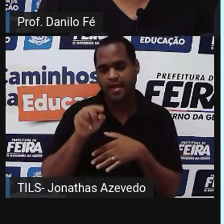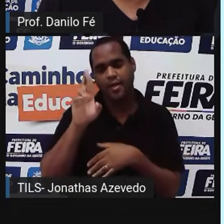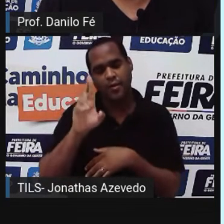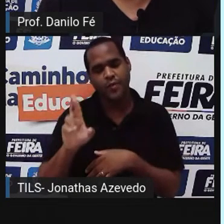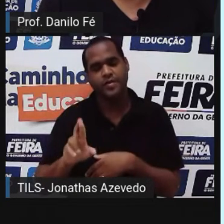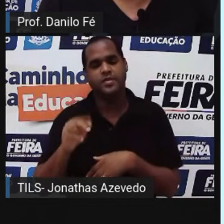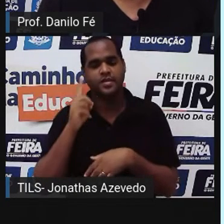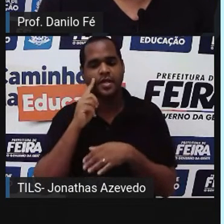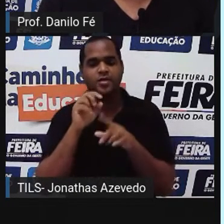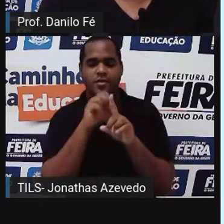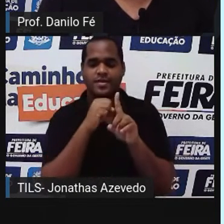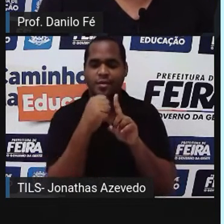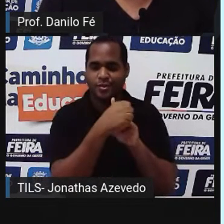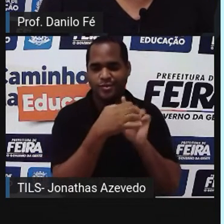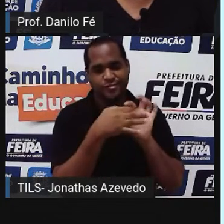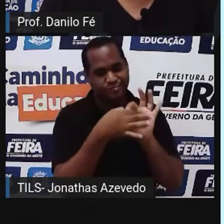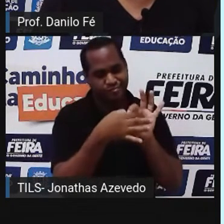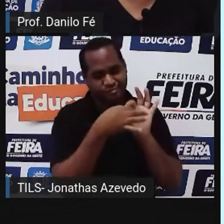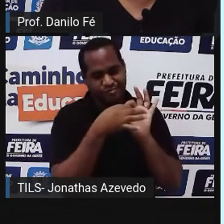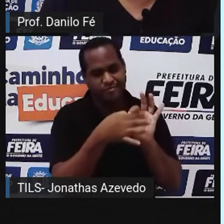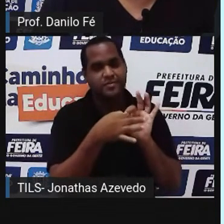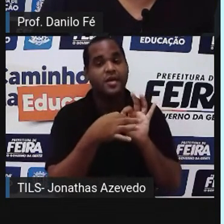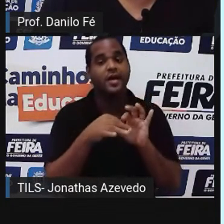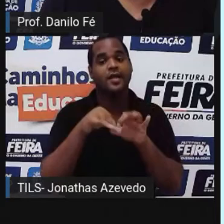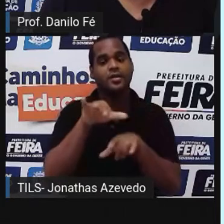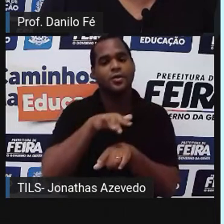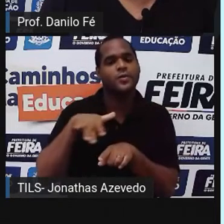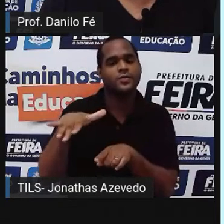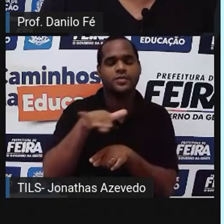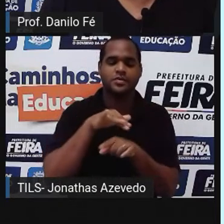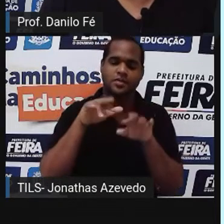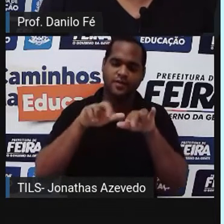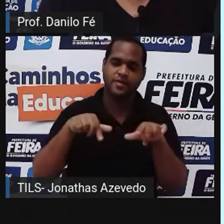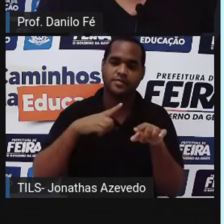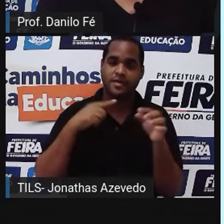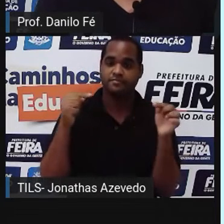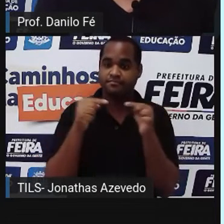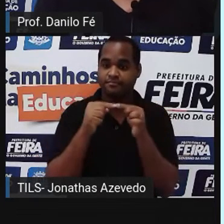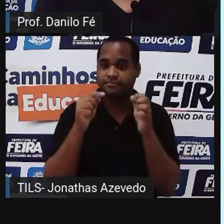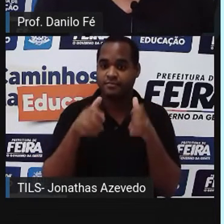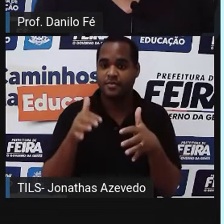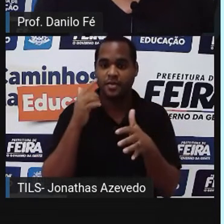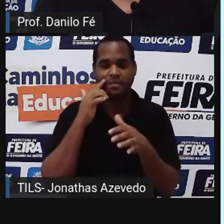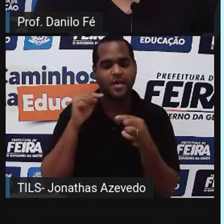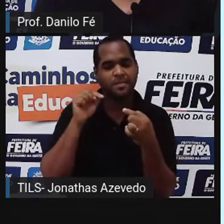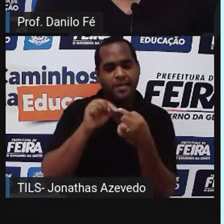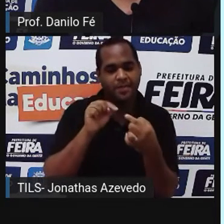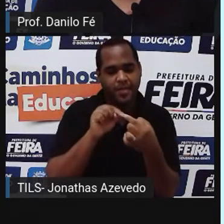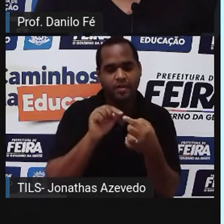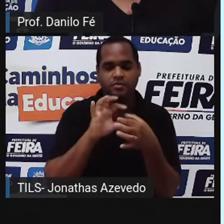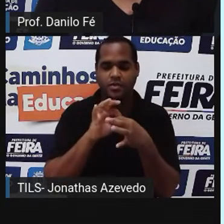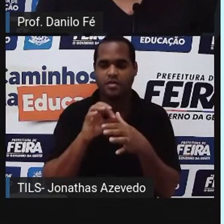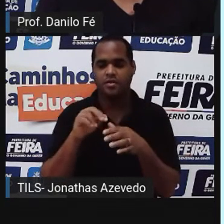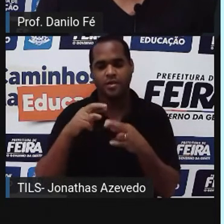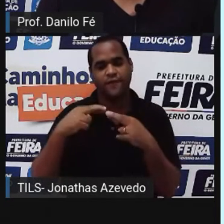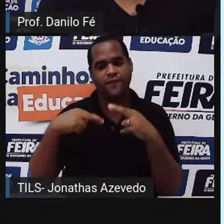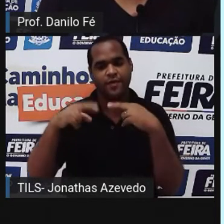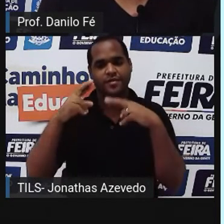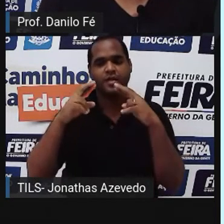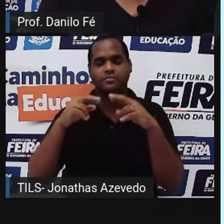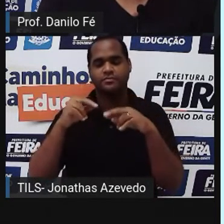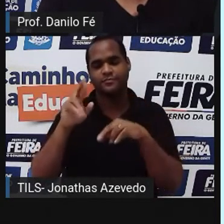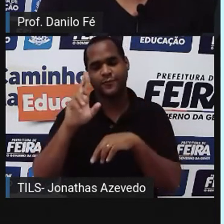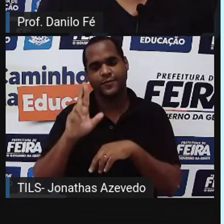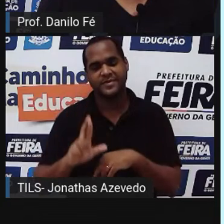governos socialistas. Daí que toda essa região aqui vai acabar sendo tocada pela Revolução Russa.